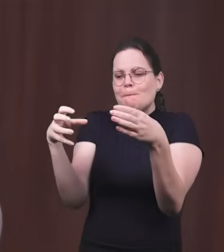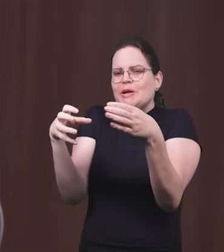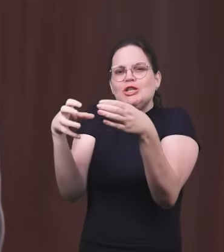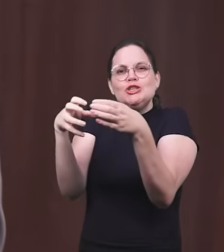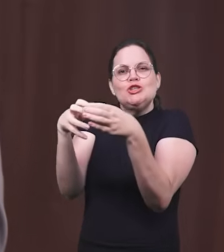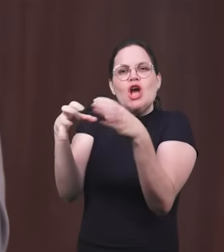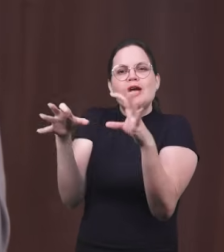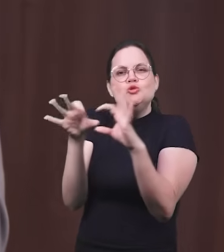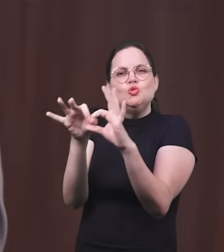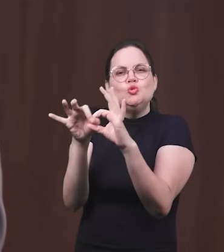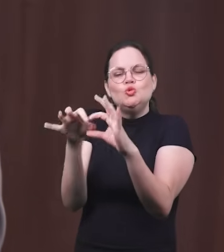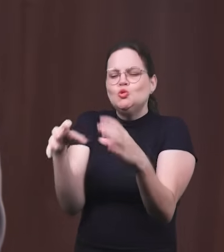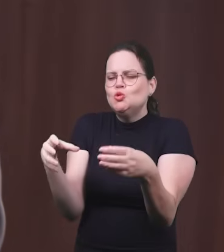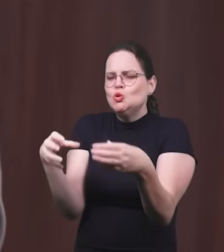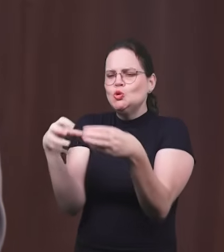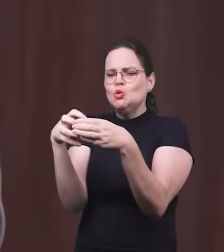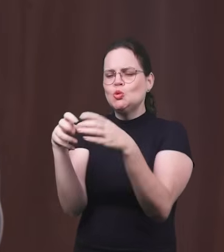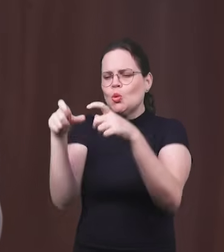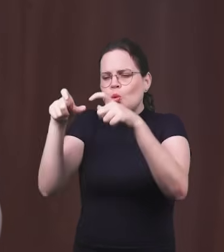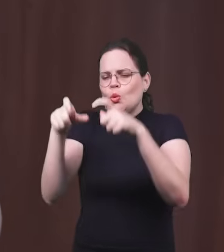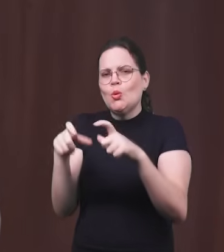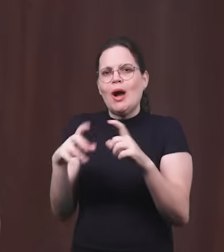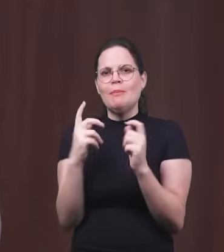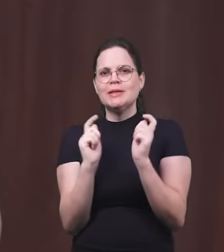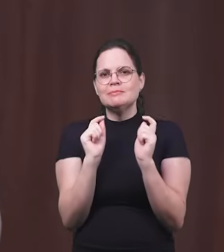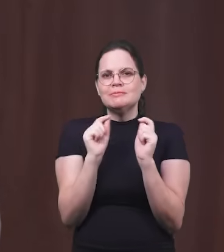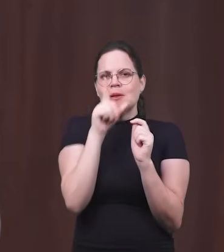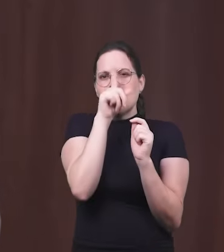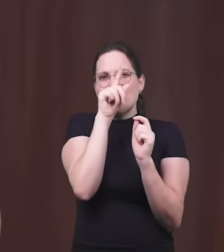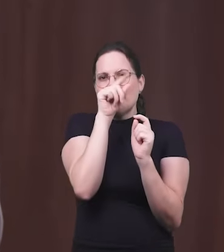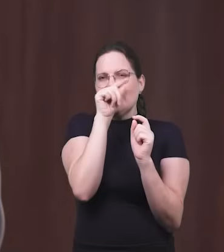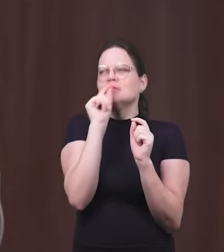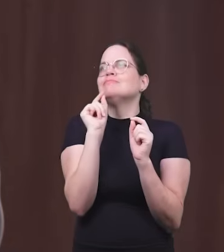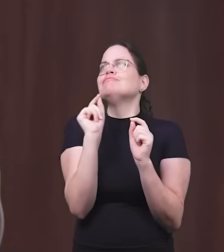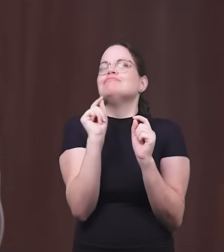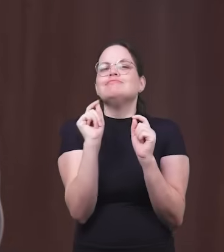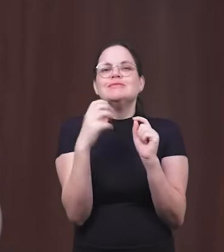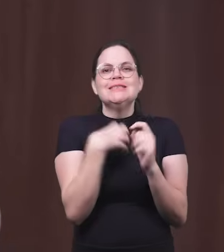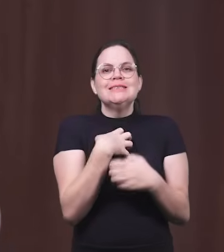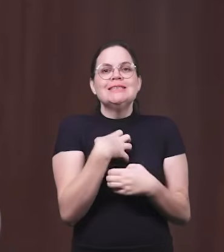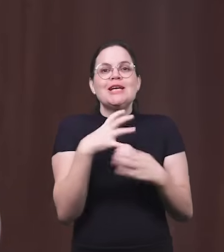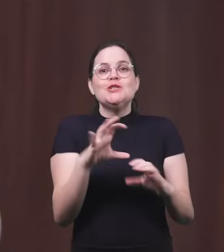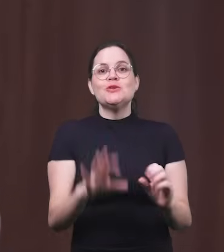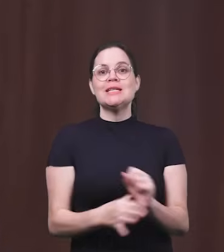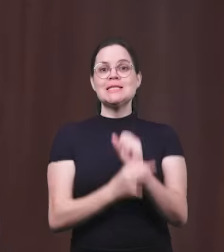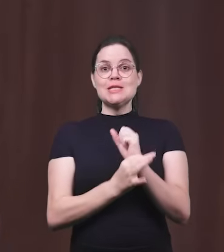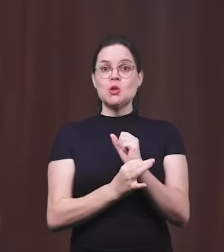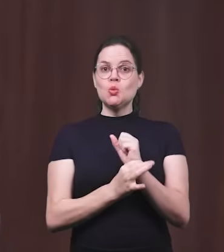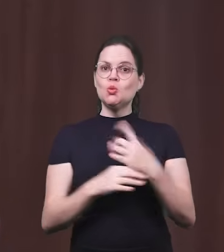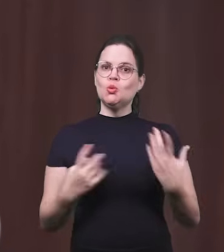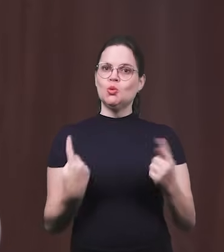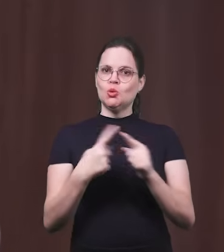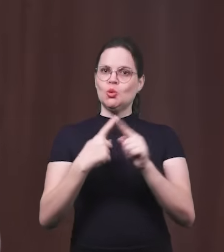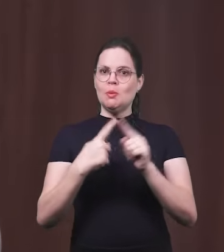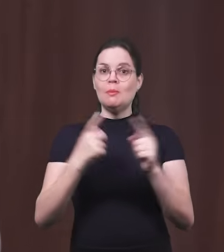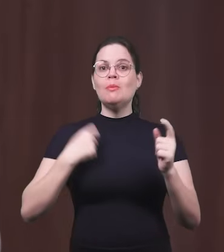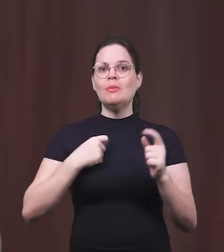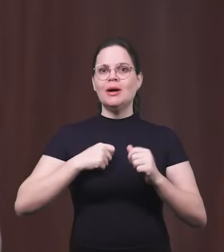simbologia de um lugar onde você se sente seguro, um lugar onde você está protegido, um lugar